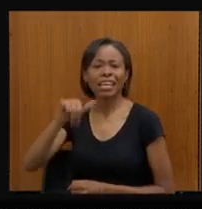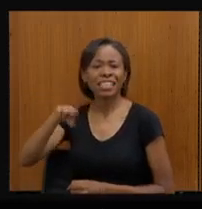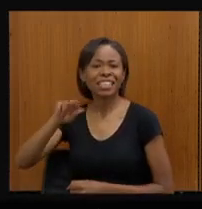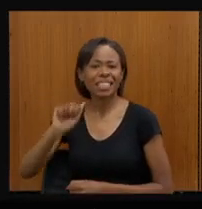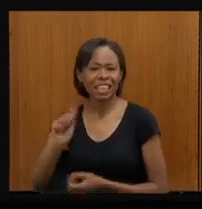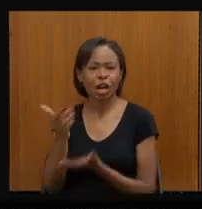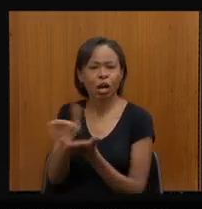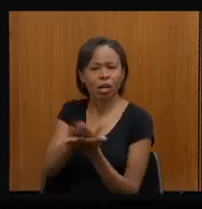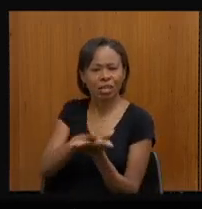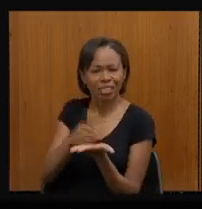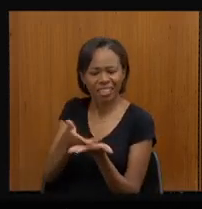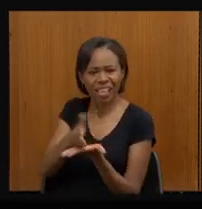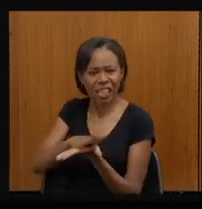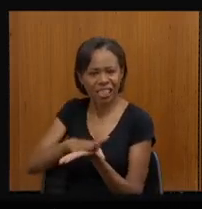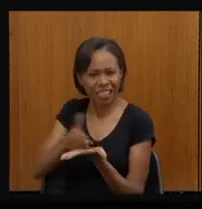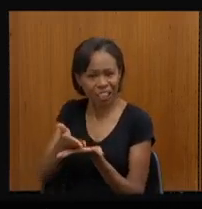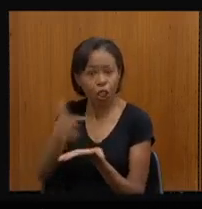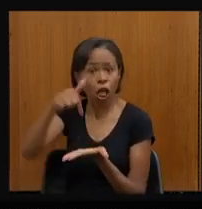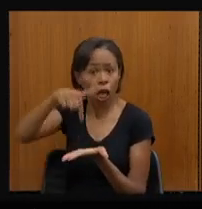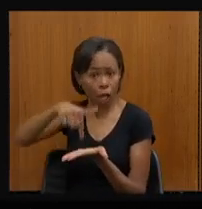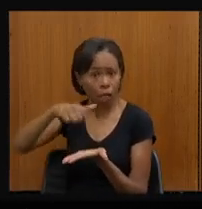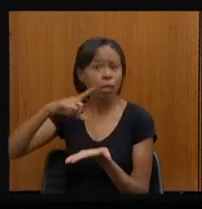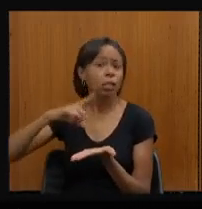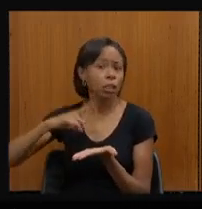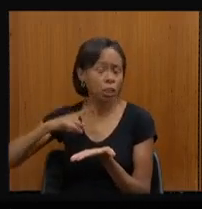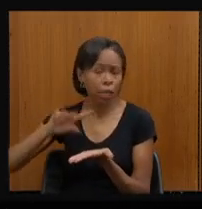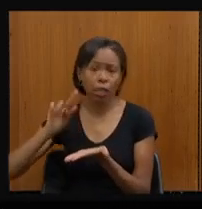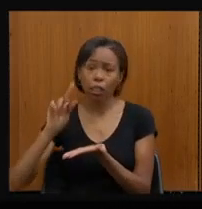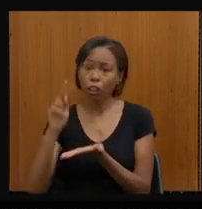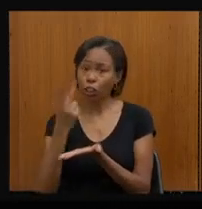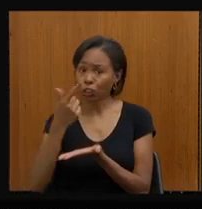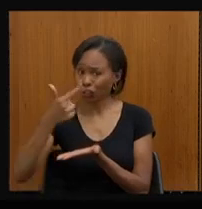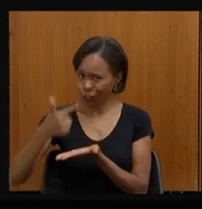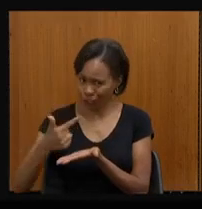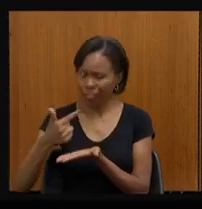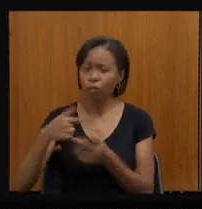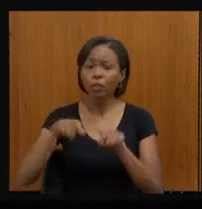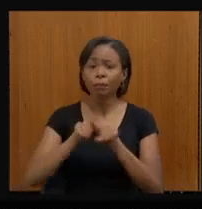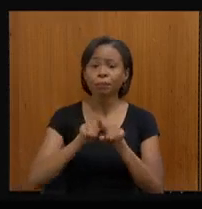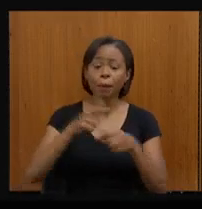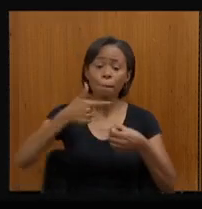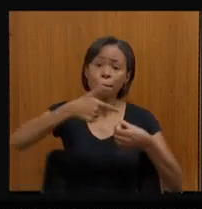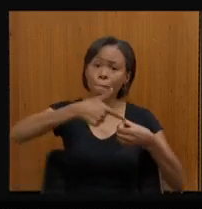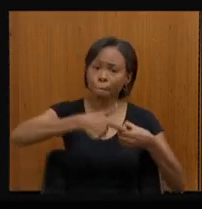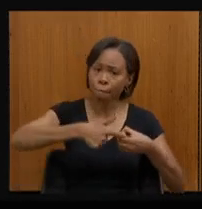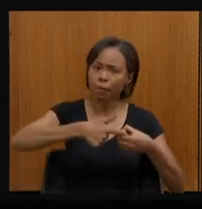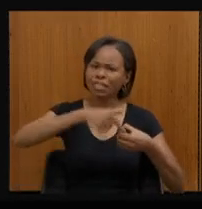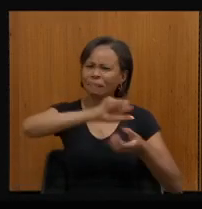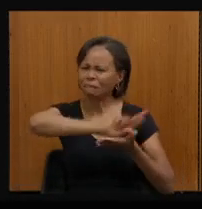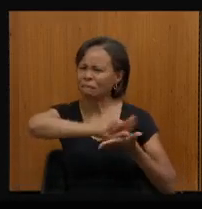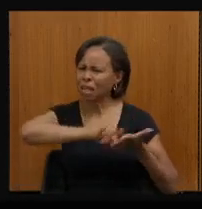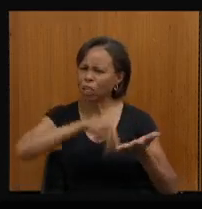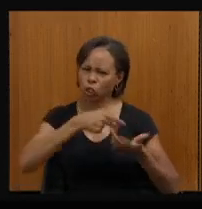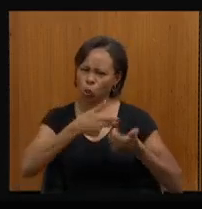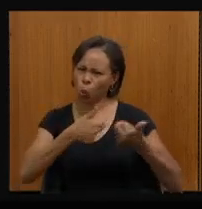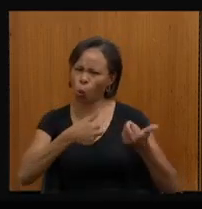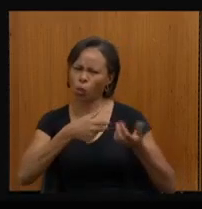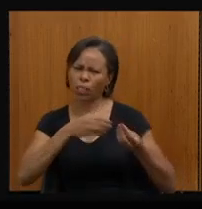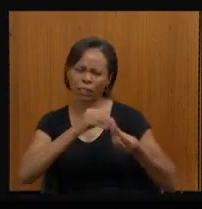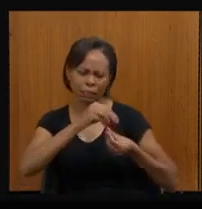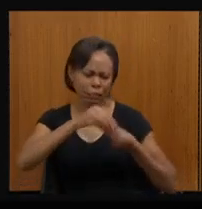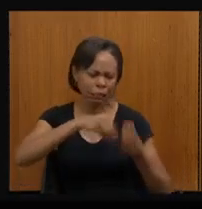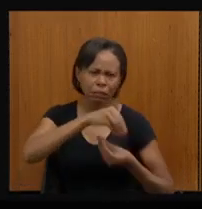né é a indústria do petróleo como muitos dos processos de refino do petróleo e se